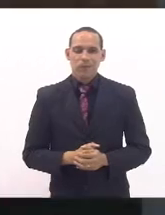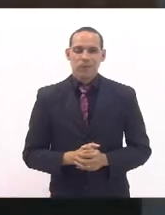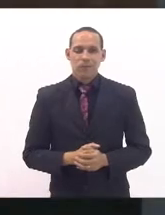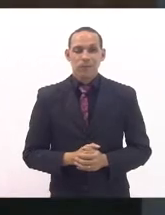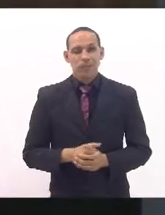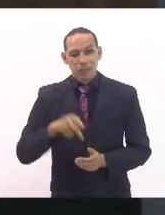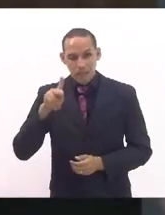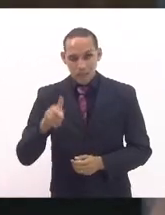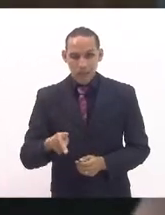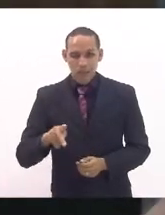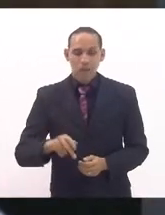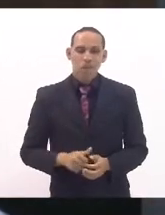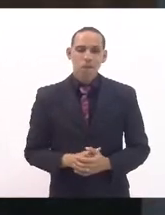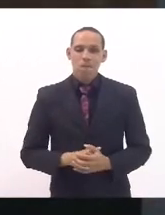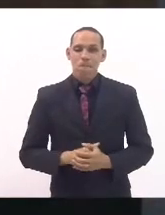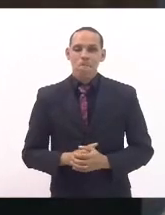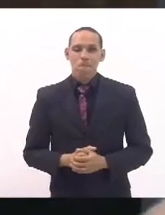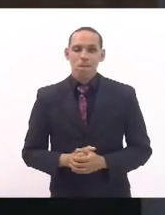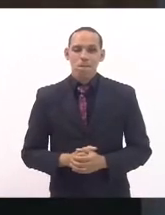Senhor presidente,